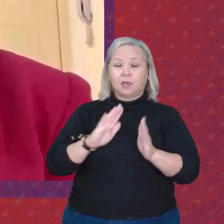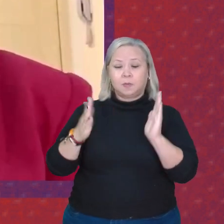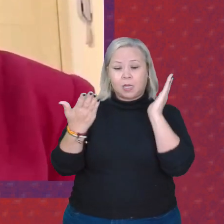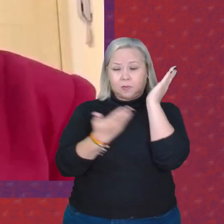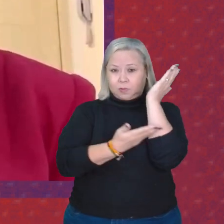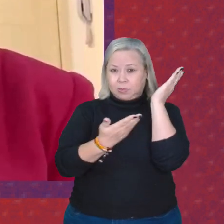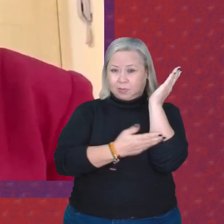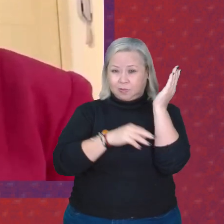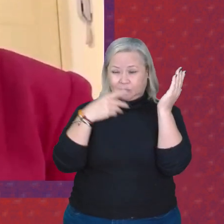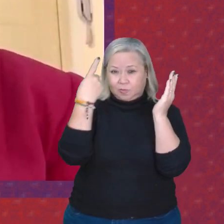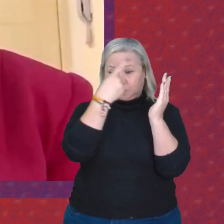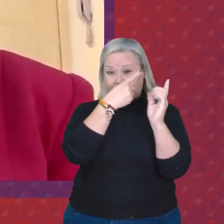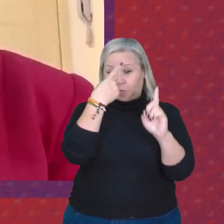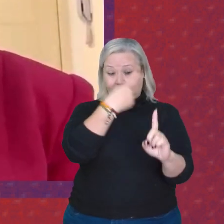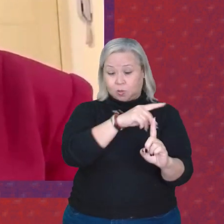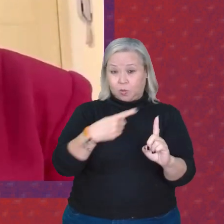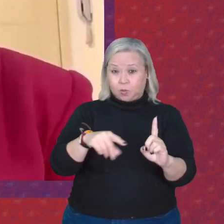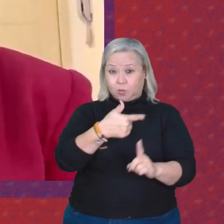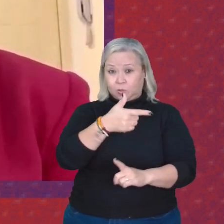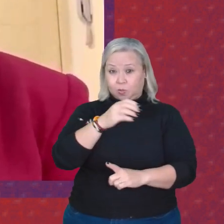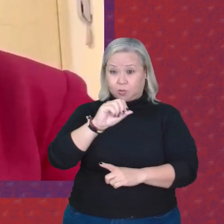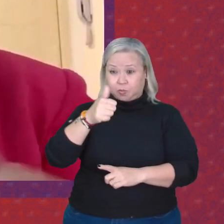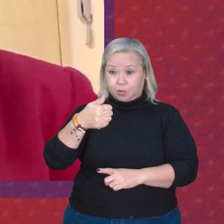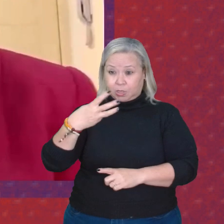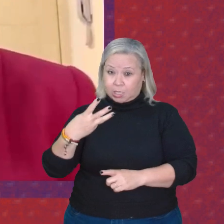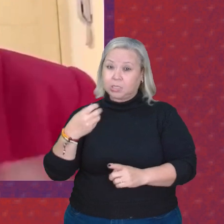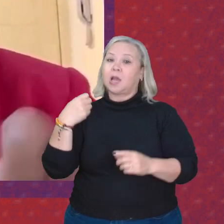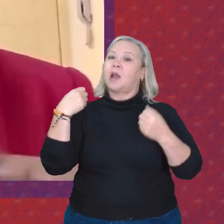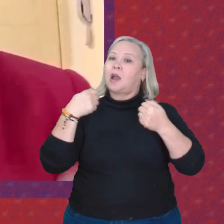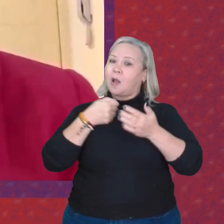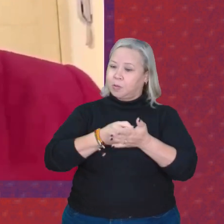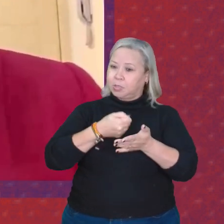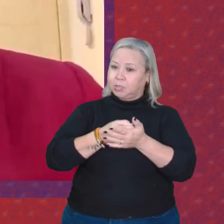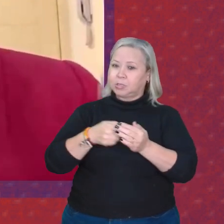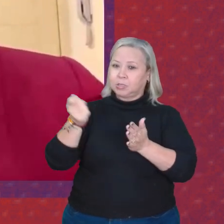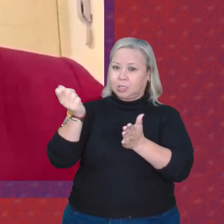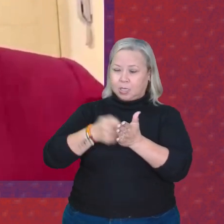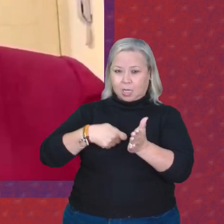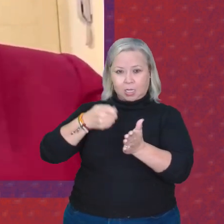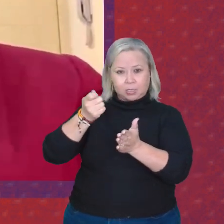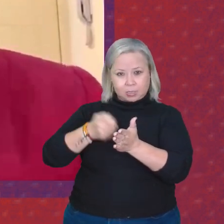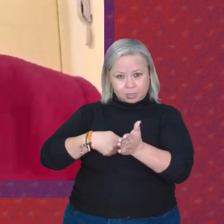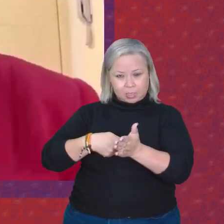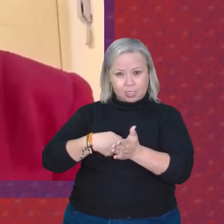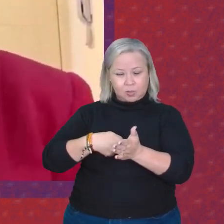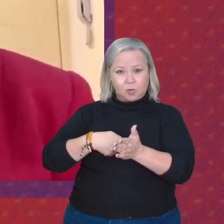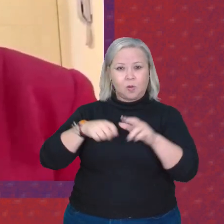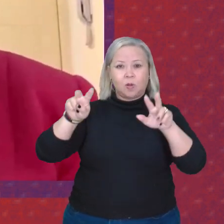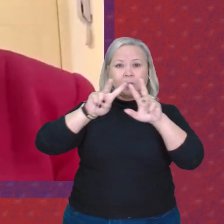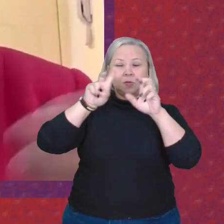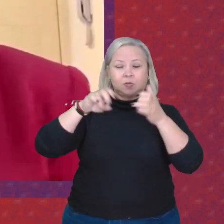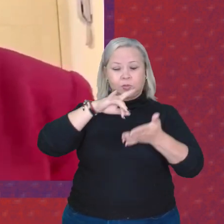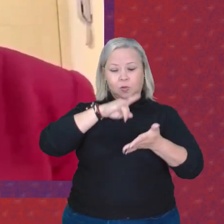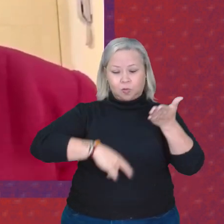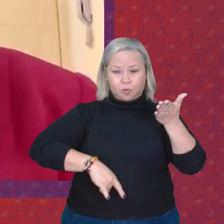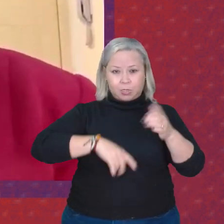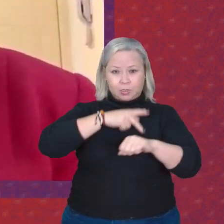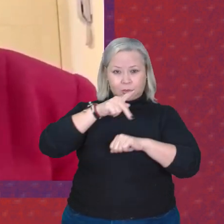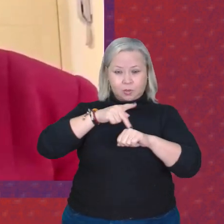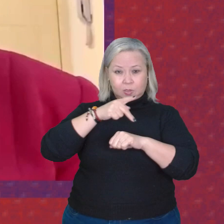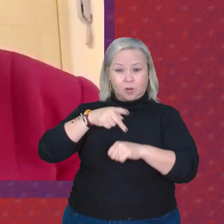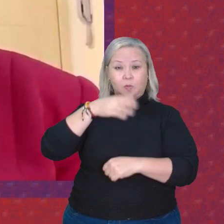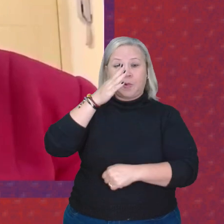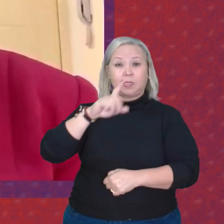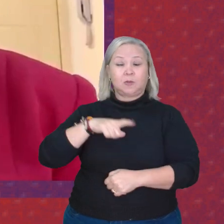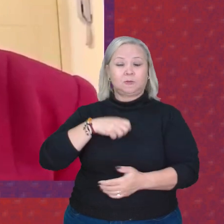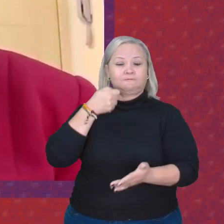em 2013, que inclusive era uma exigência, né, por assinatura de tratados internacionais. O Brasil tinha a